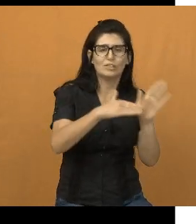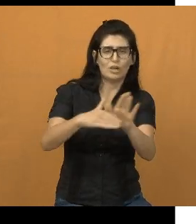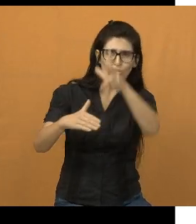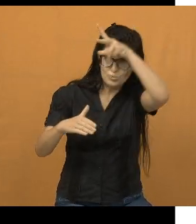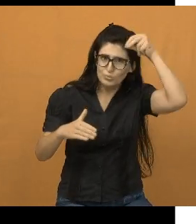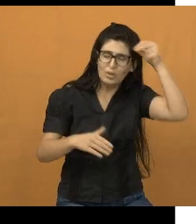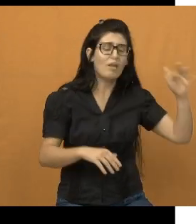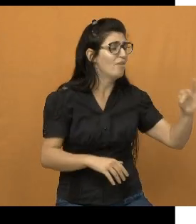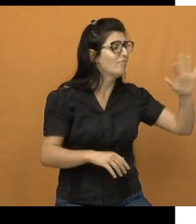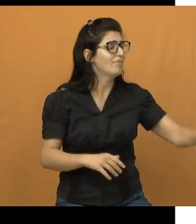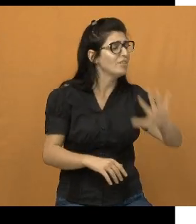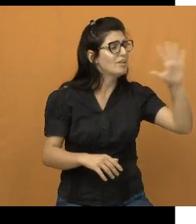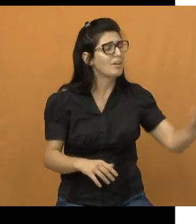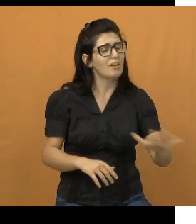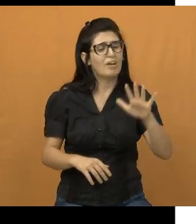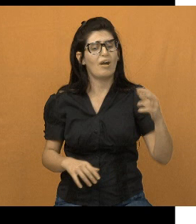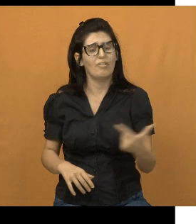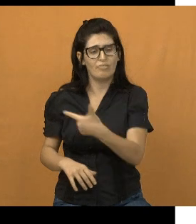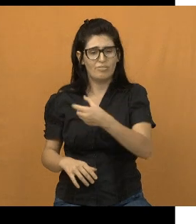federal com